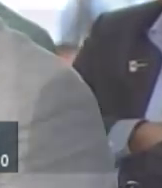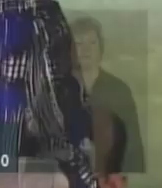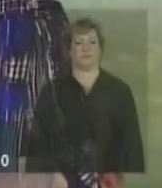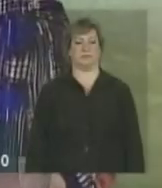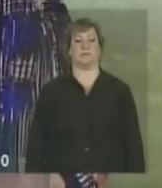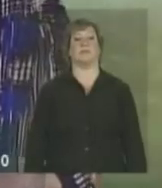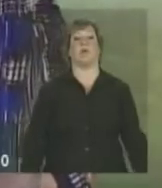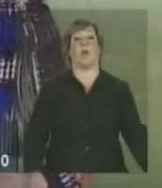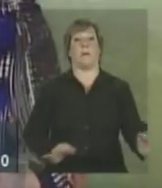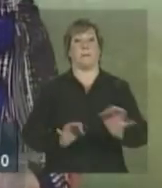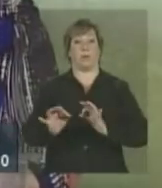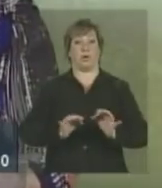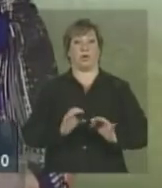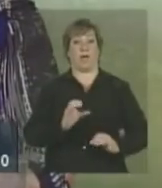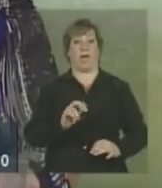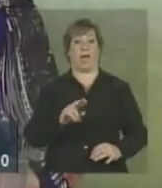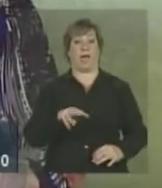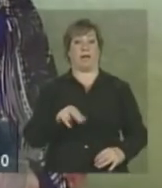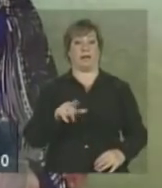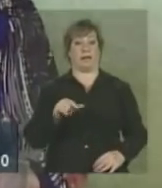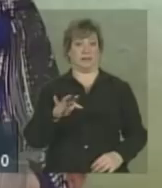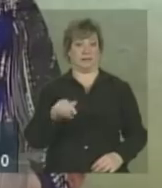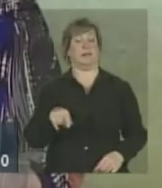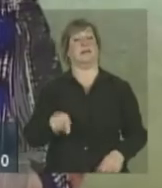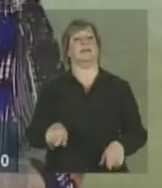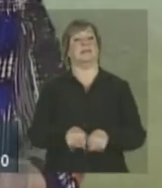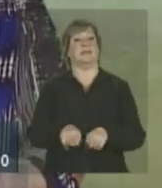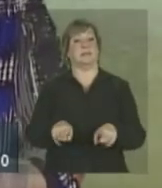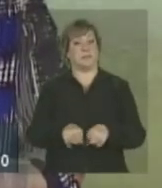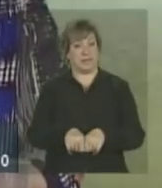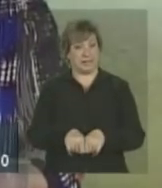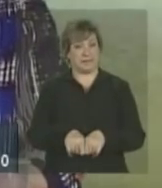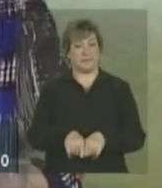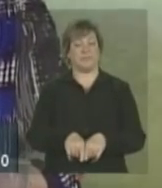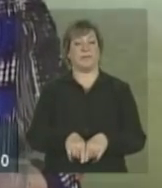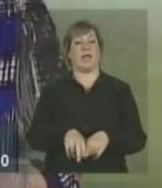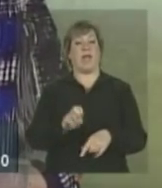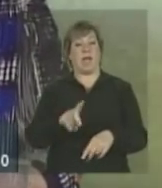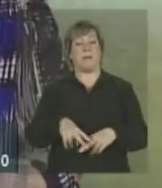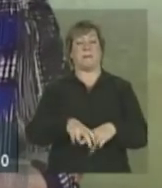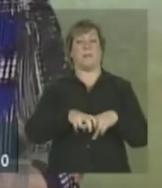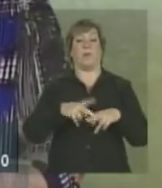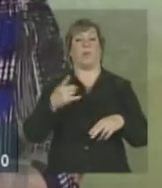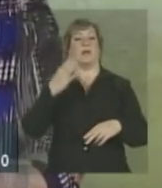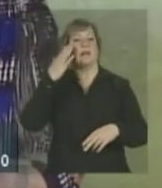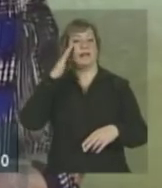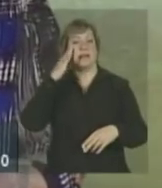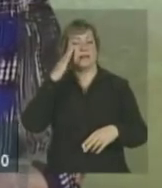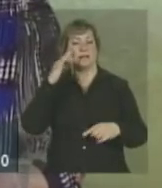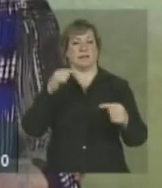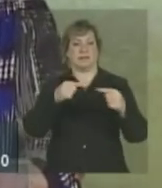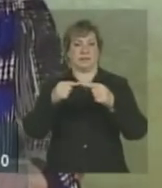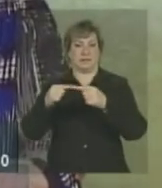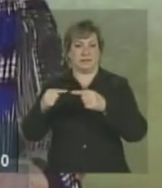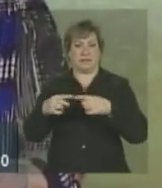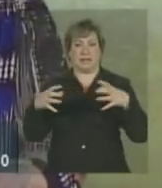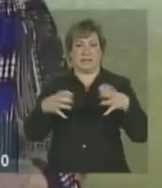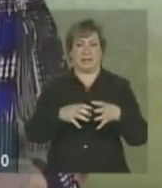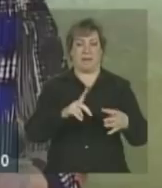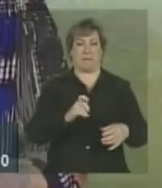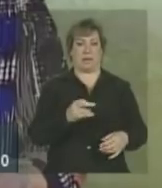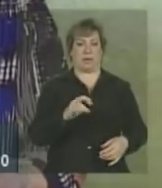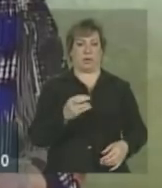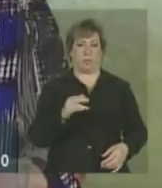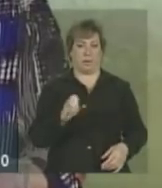O projeto Carnalita, ele é fruto também de um entendimento entre a Petrobras